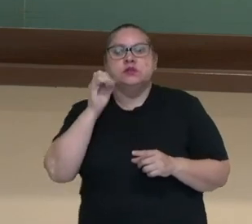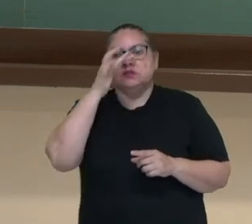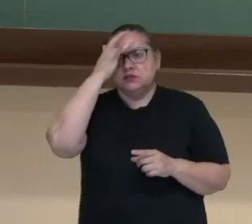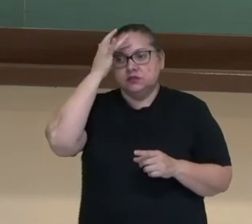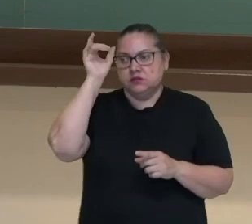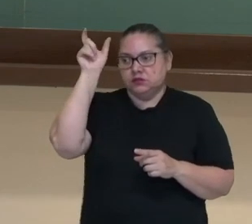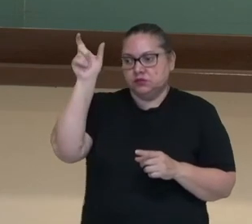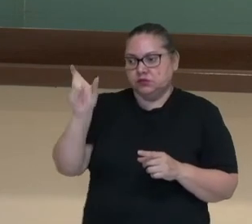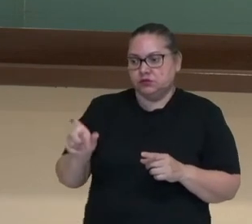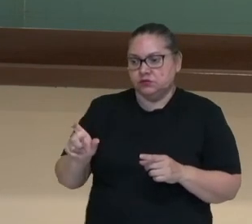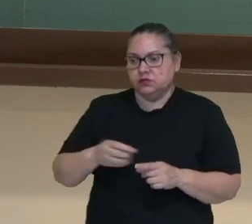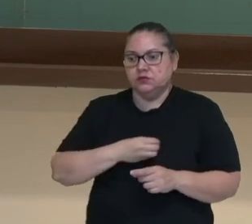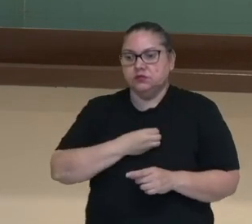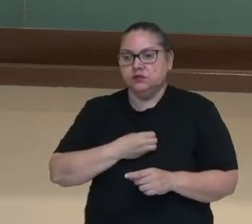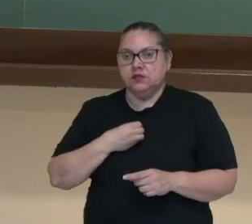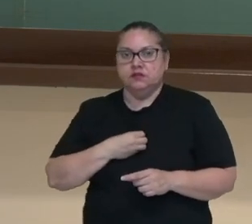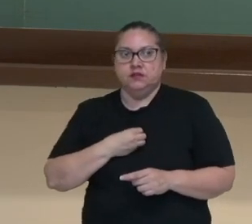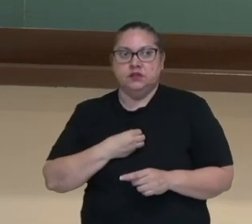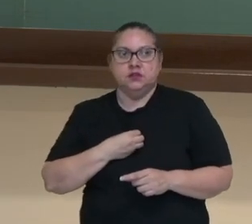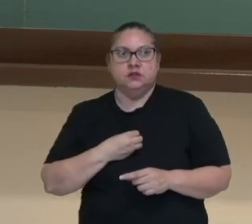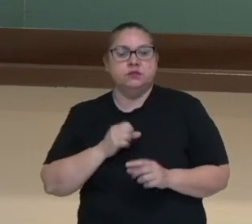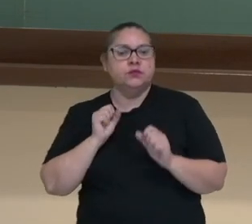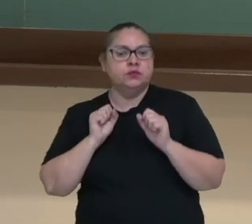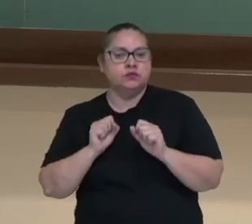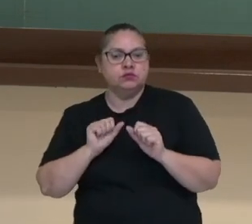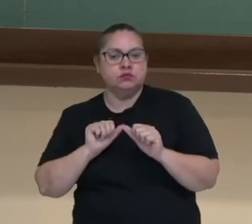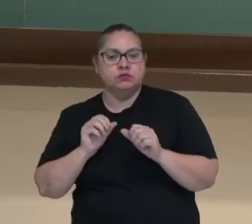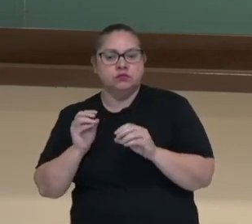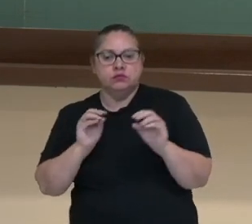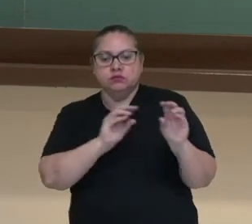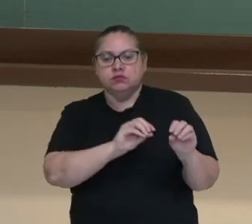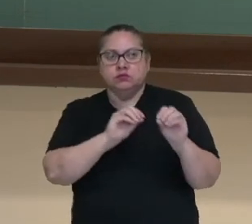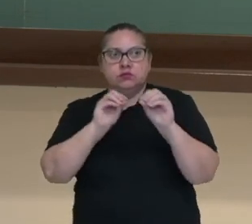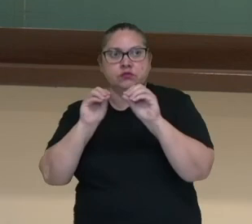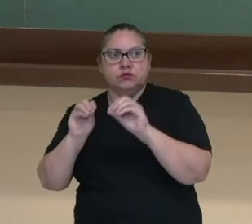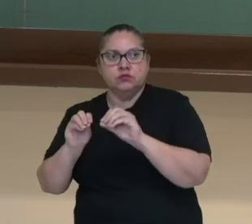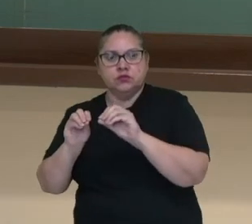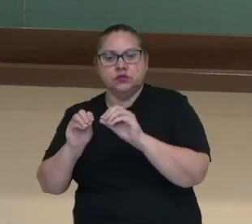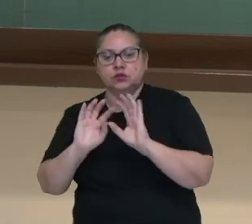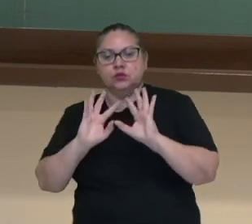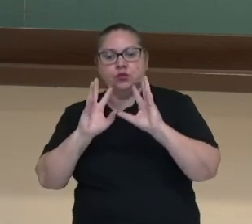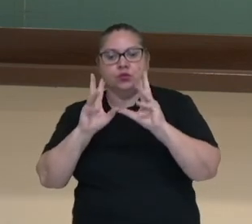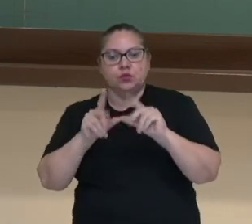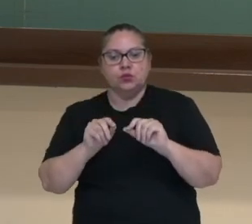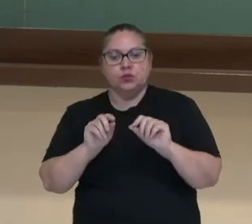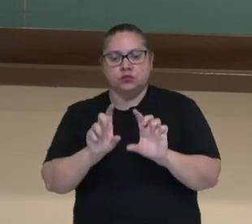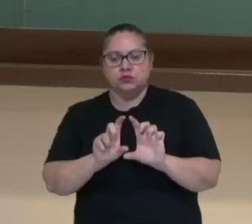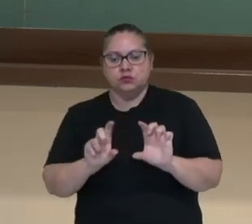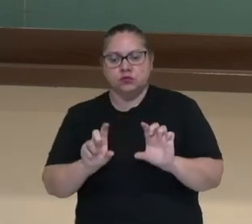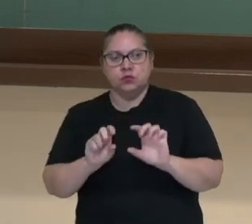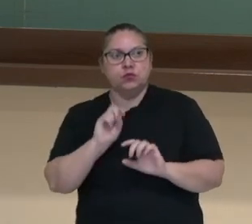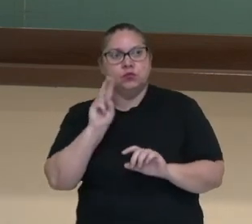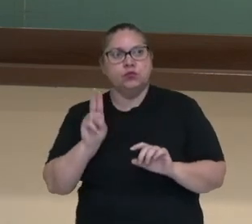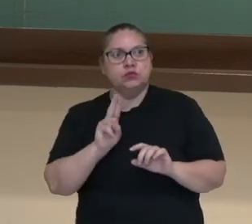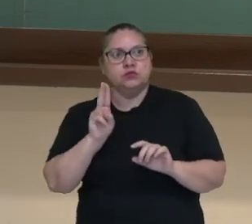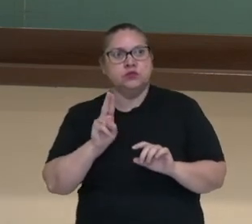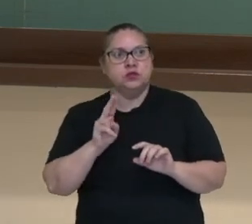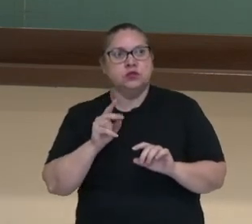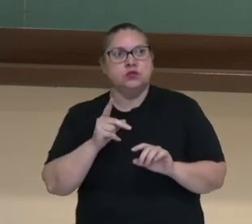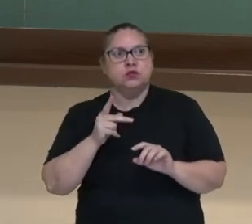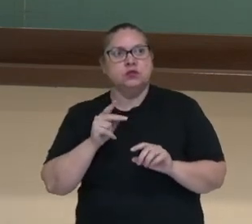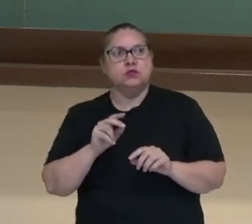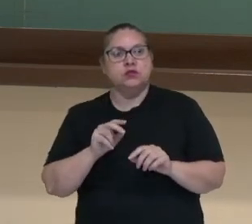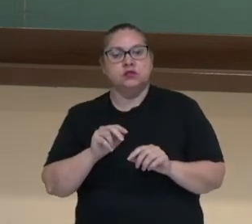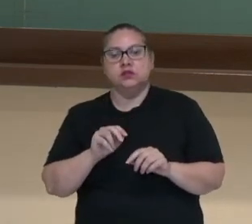pessoas que passam nas suas vidas. Então eu poderia transcrever a estrofe toda ou usar o recurso e dizer